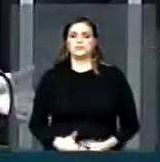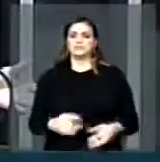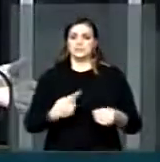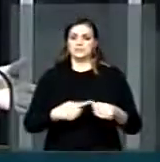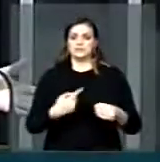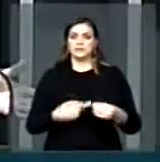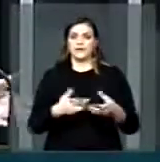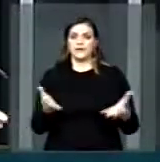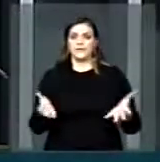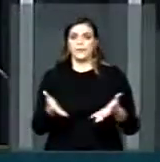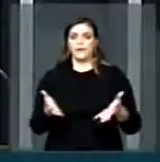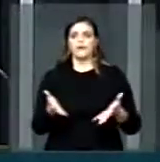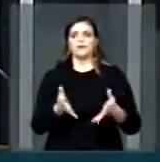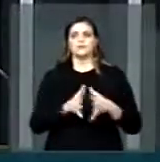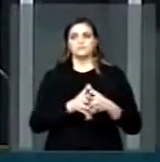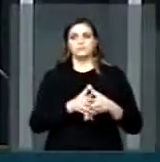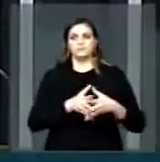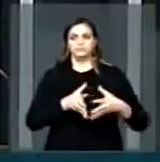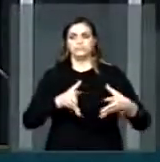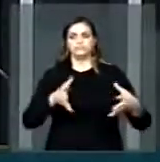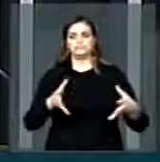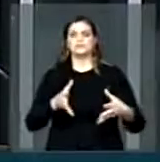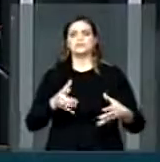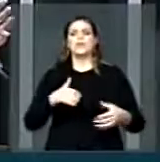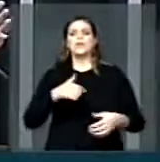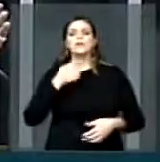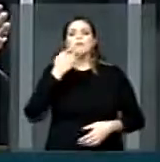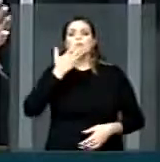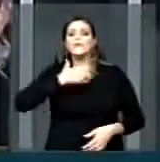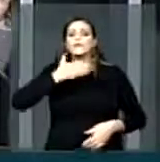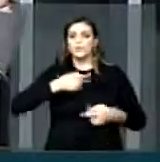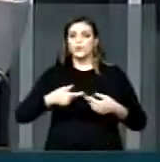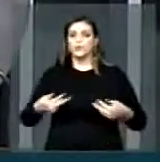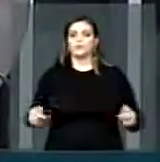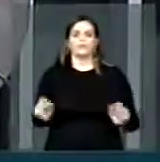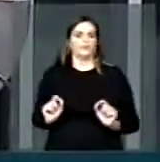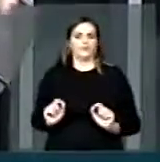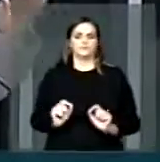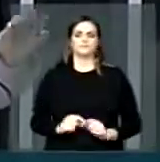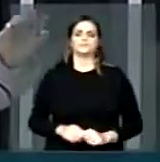é um grande município. Aqui, quando eu falo nas frutas, eu sempre falo na